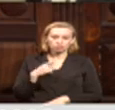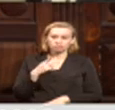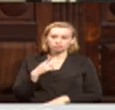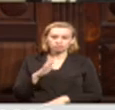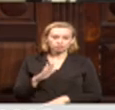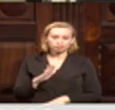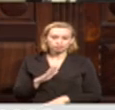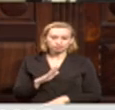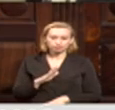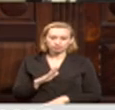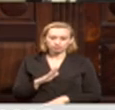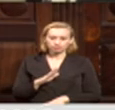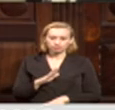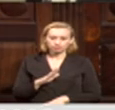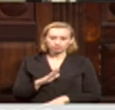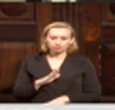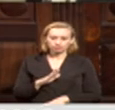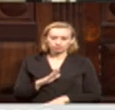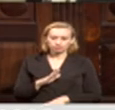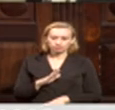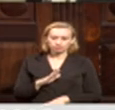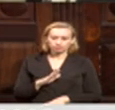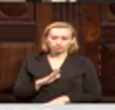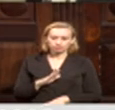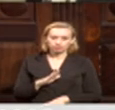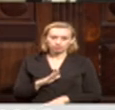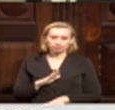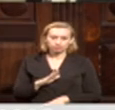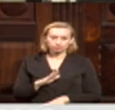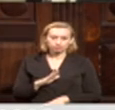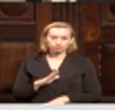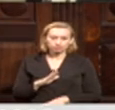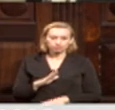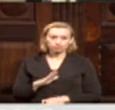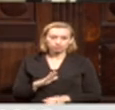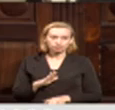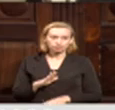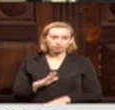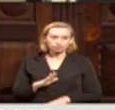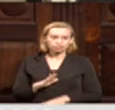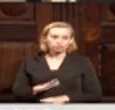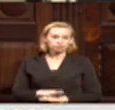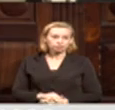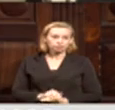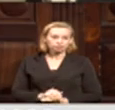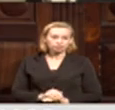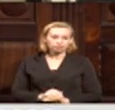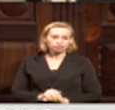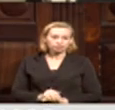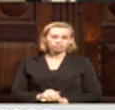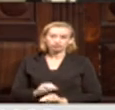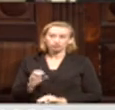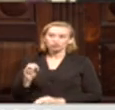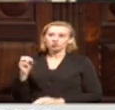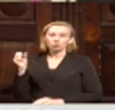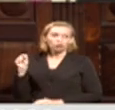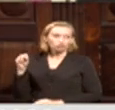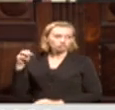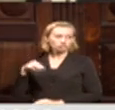Citar para contraditório o deputado Marcelo Freixo, que dispõe de